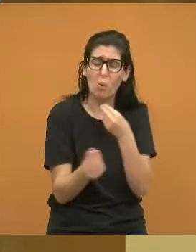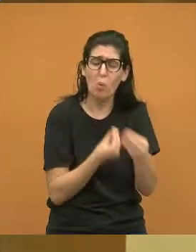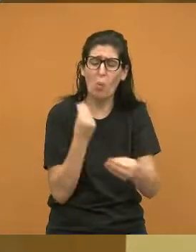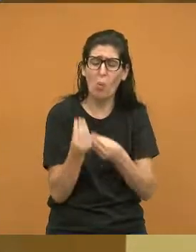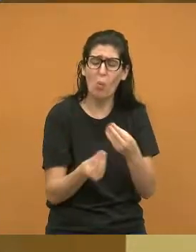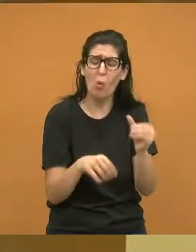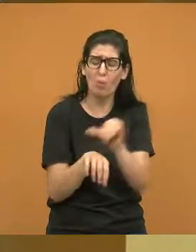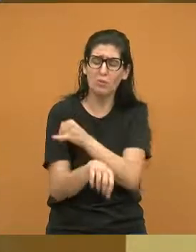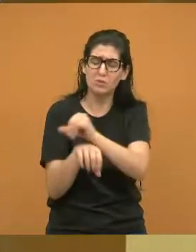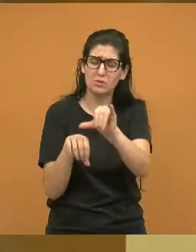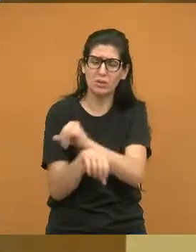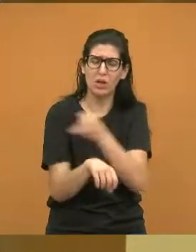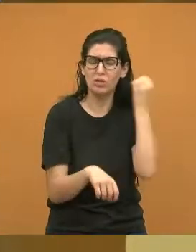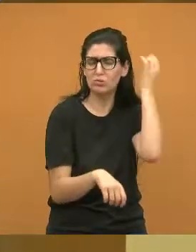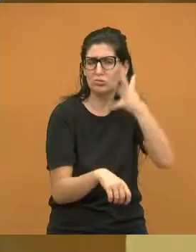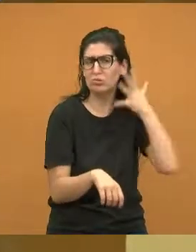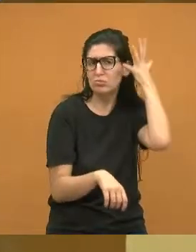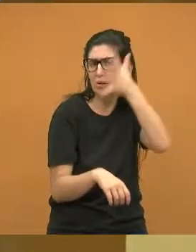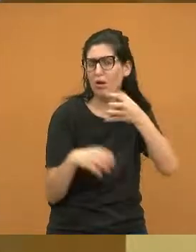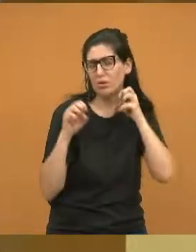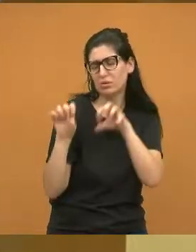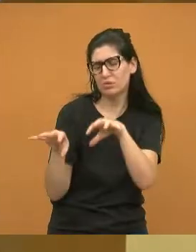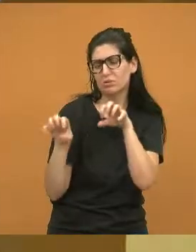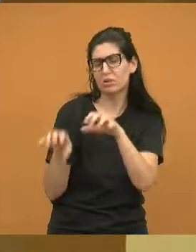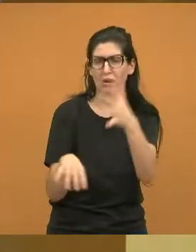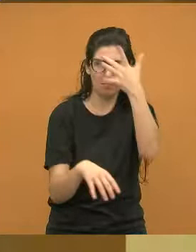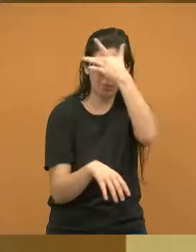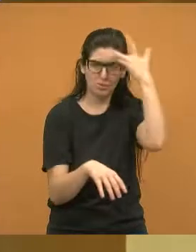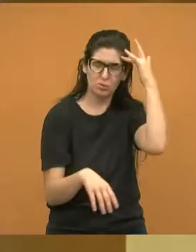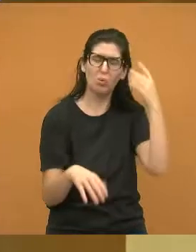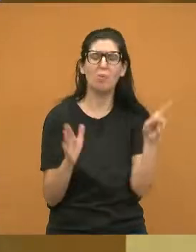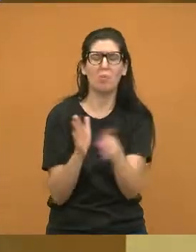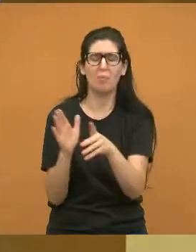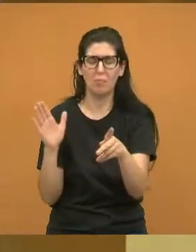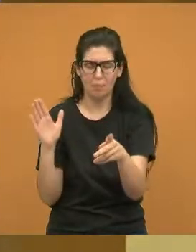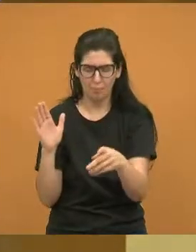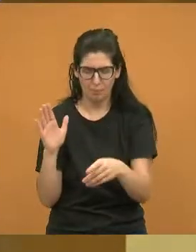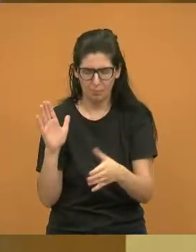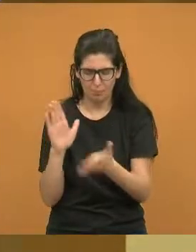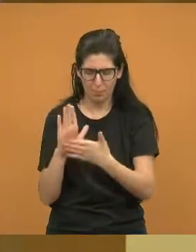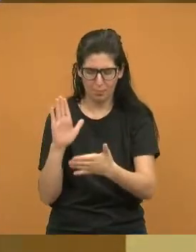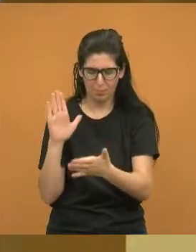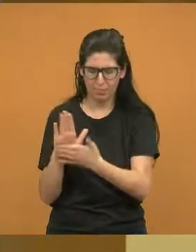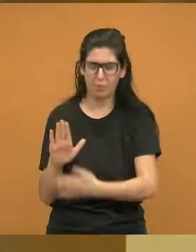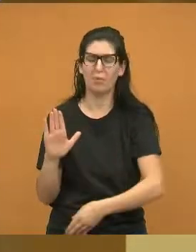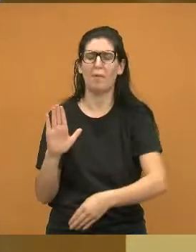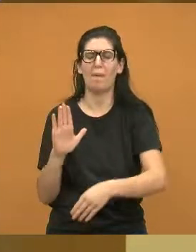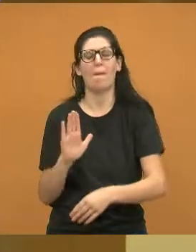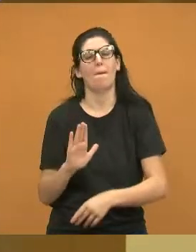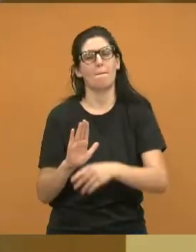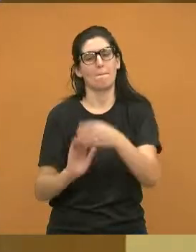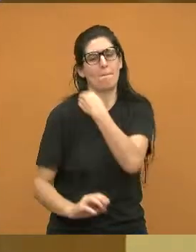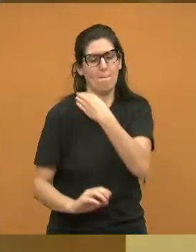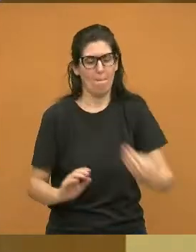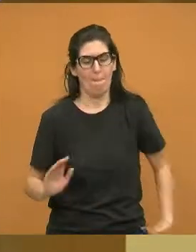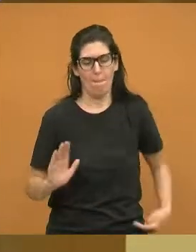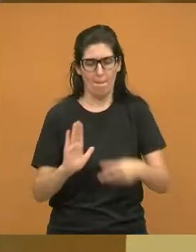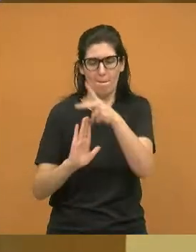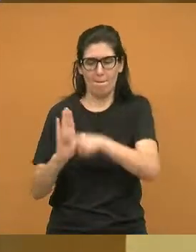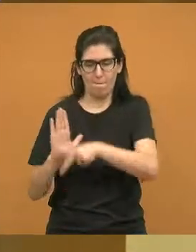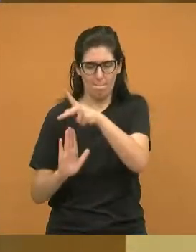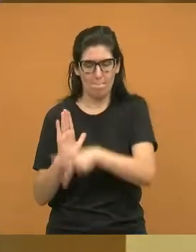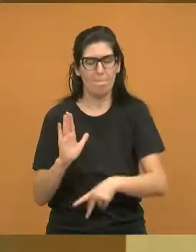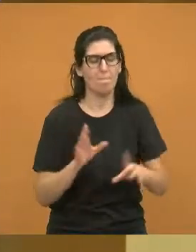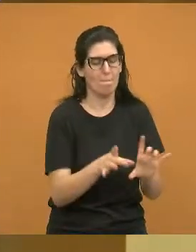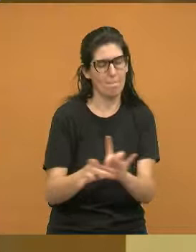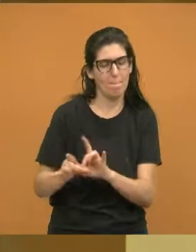de amadurecer essas questões, propor políticas públicas com a participação dos diversos órgãos, Conselho